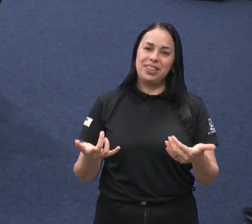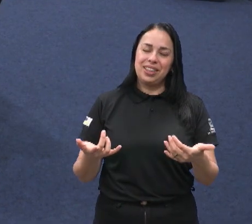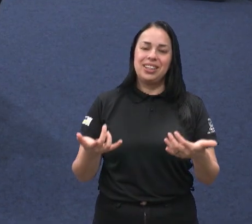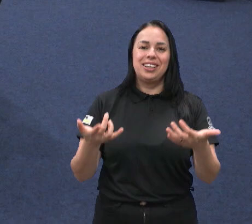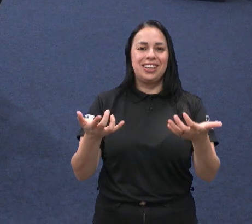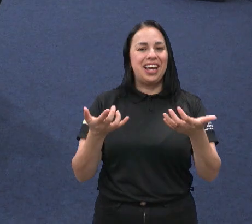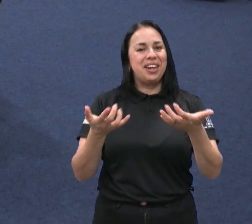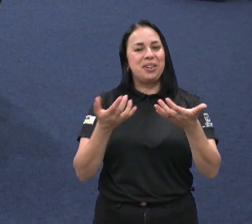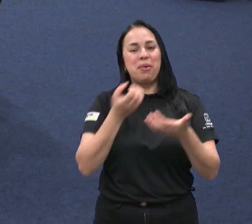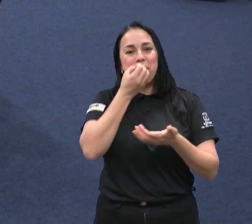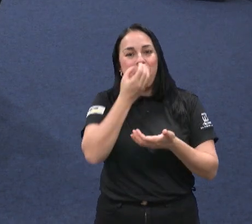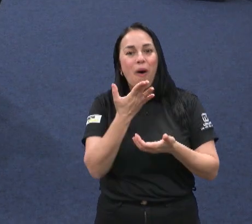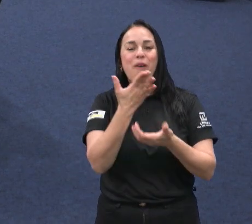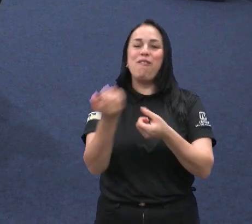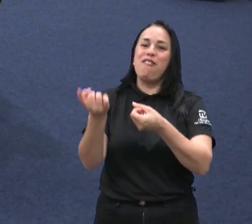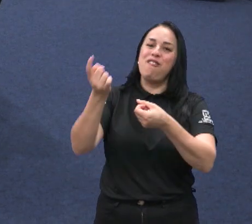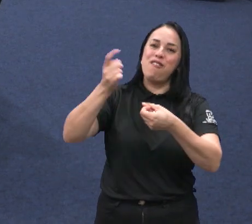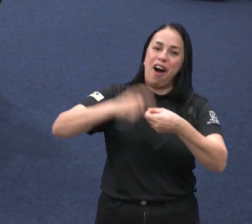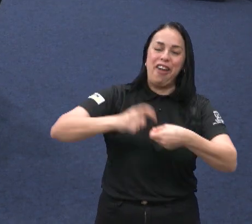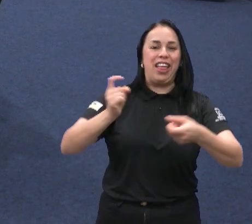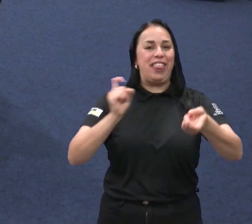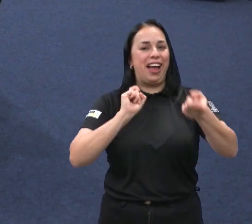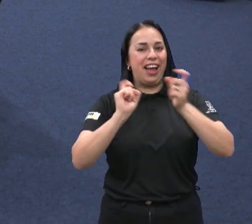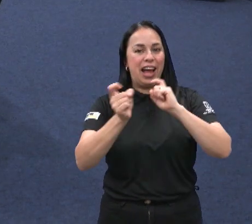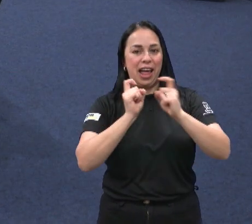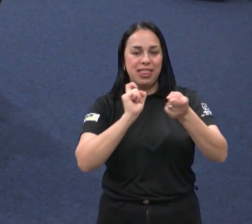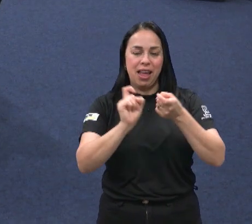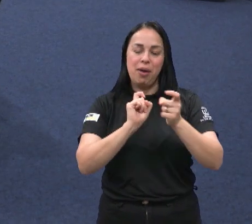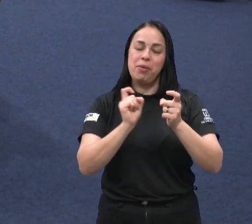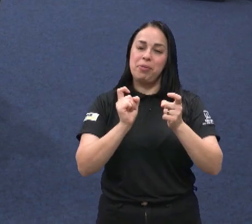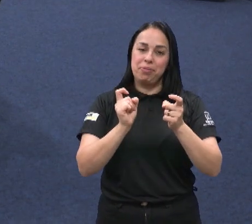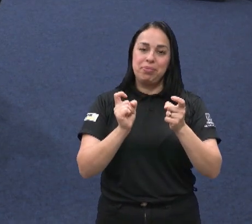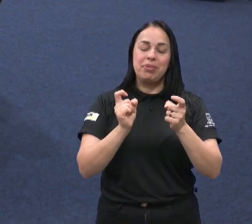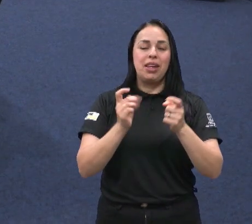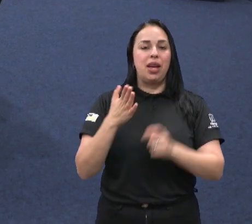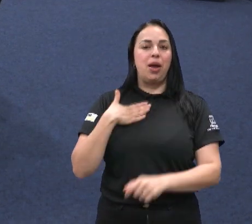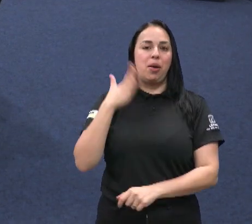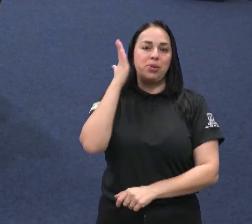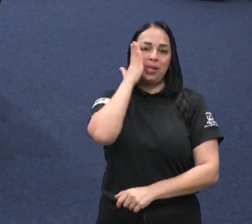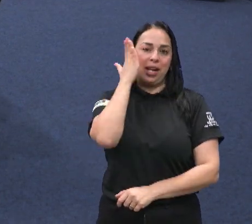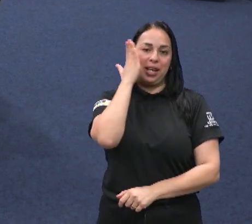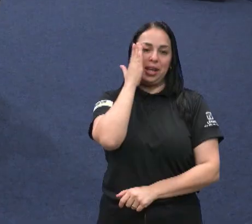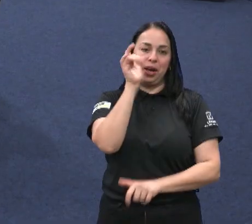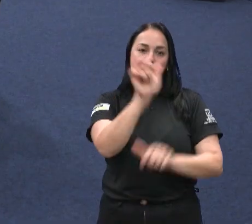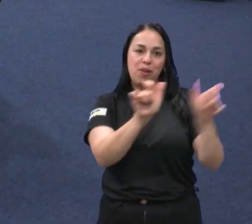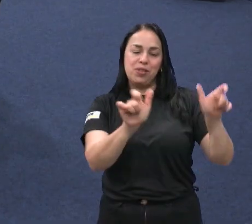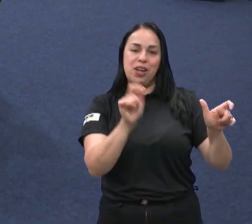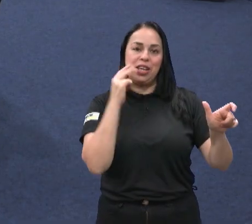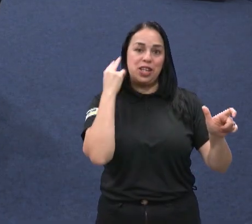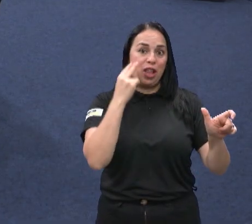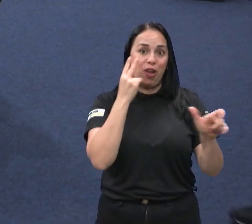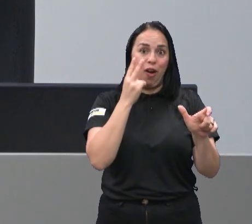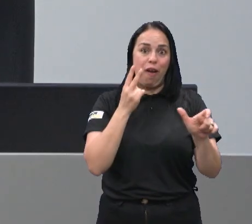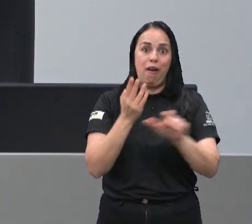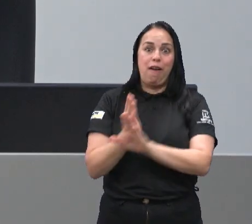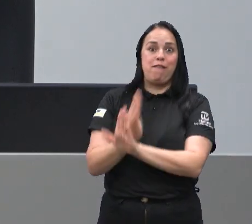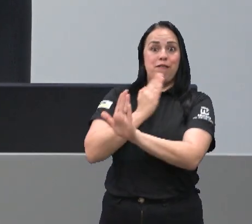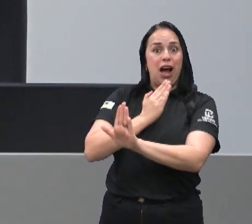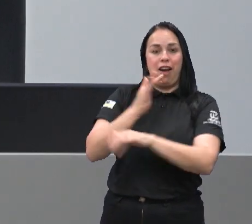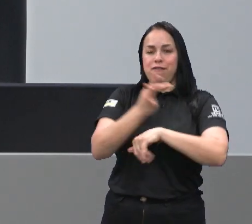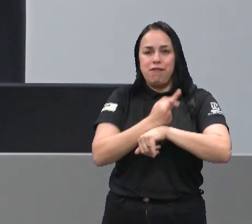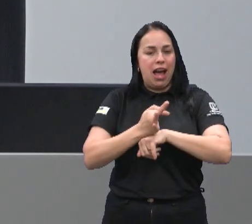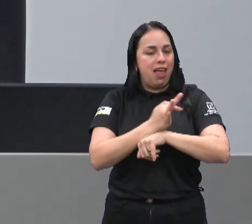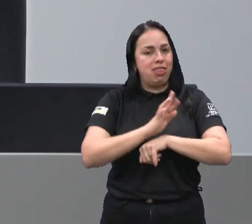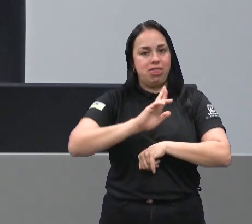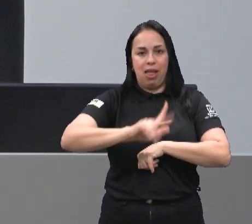desejar a todos um bom retorno aos vereadores, que eu sei que o vereador ele não tira férias, ele fica em recesso parlamentar,